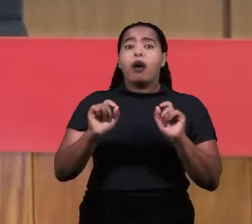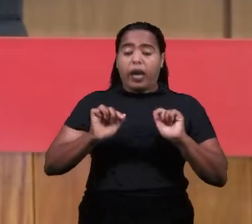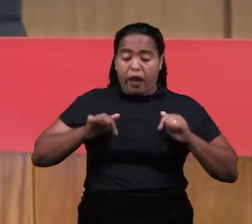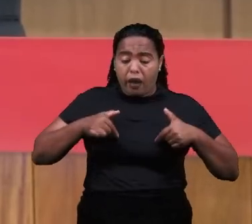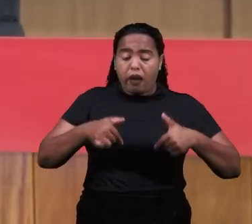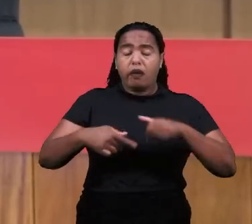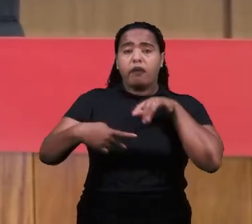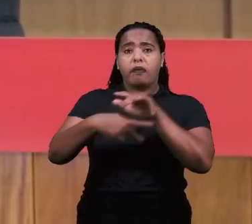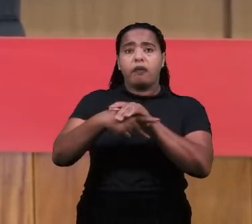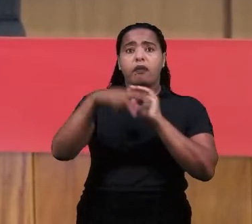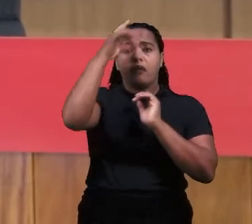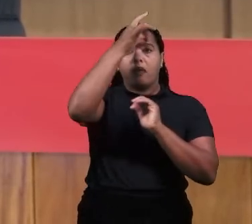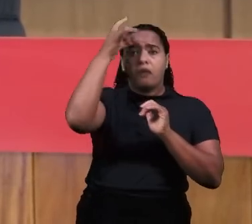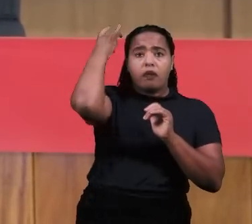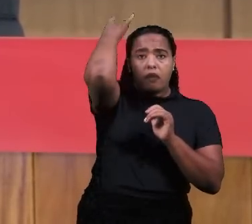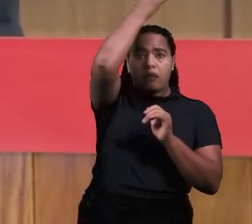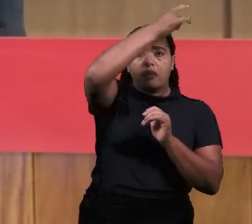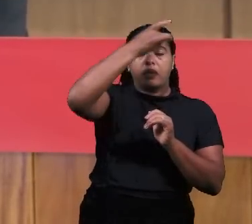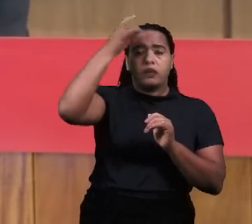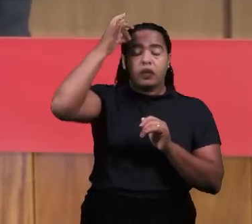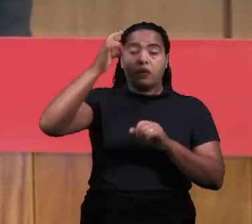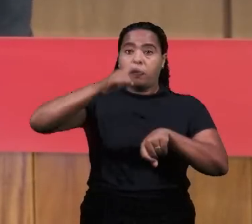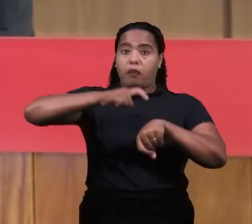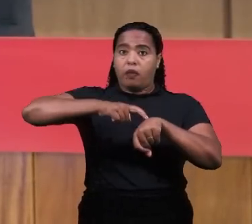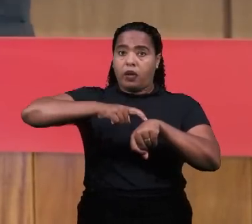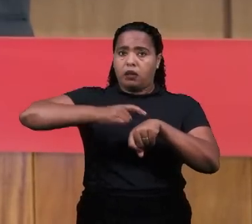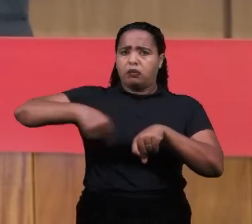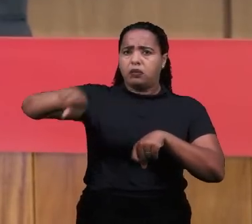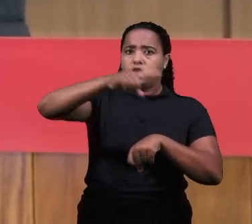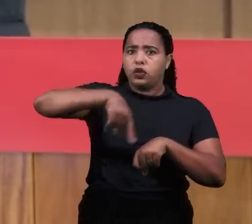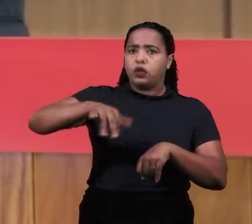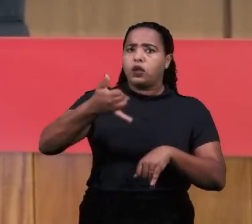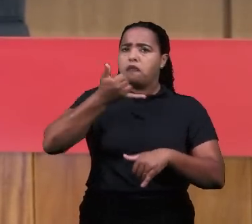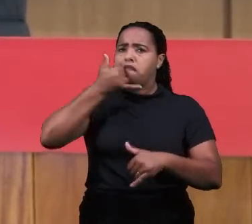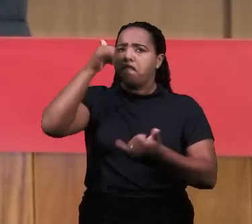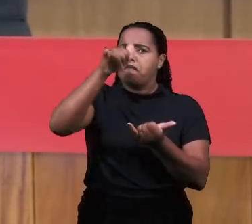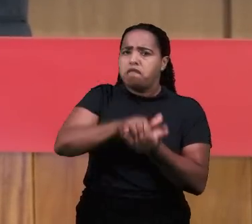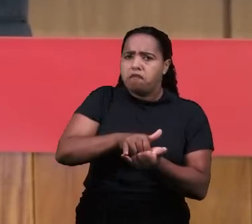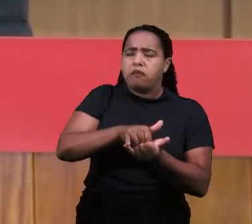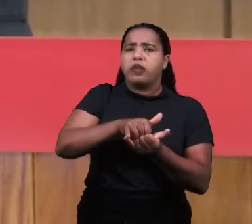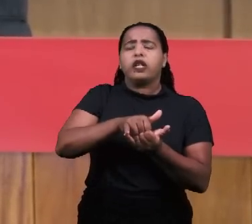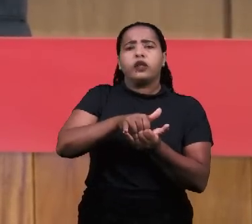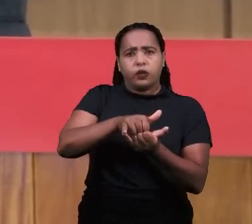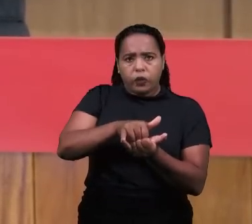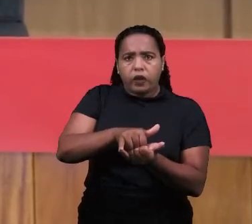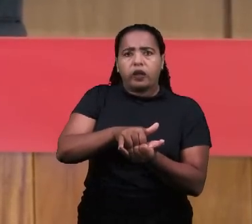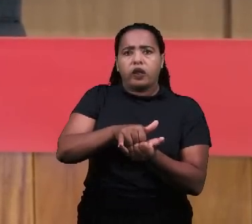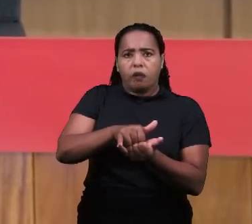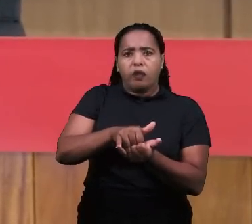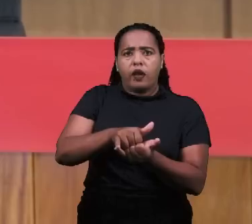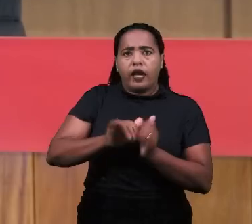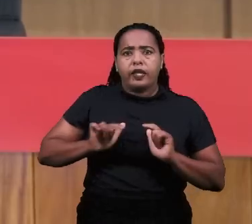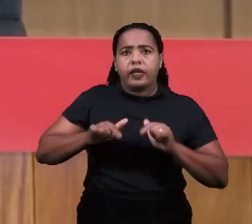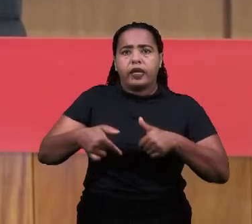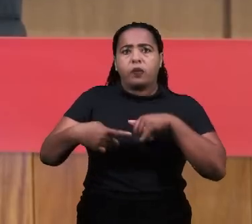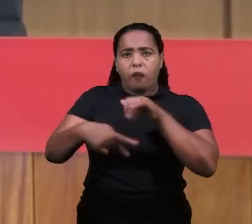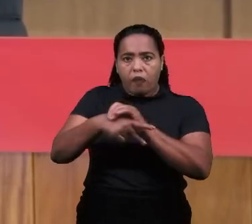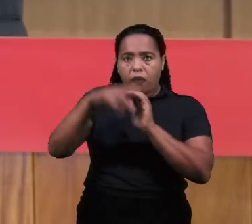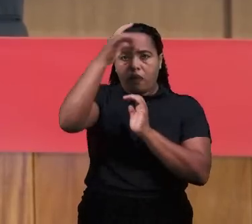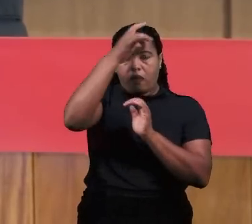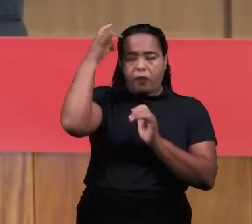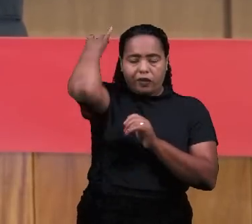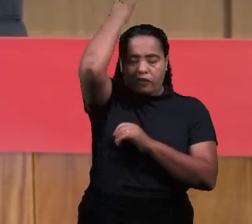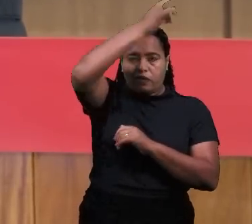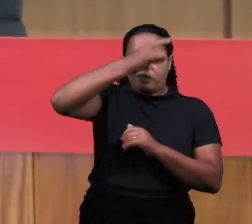do Espírito Santo. Quando nós perdoamos de fato numa ação do Espírito Santo,